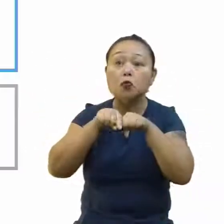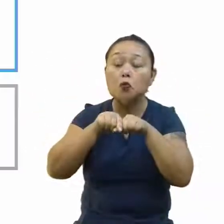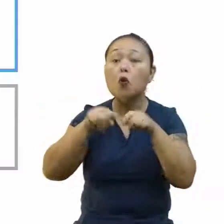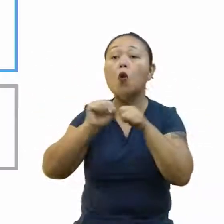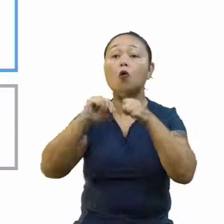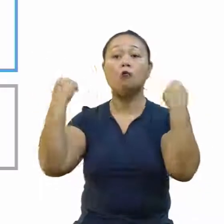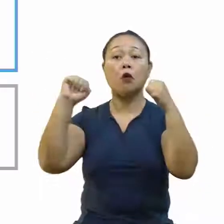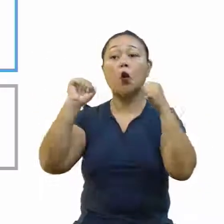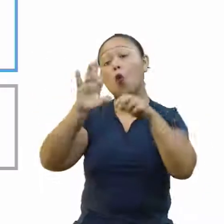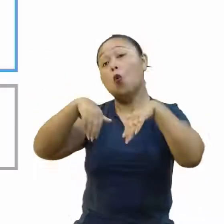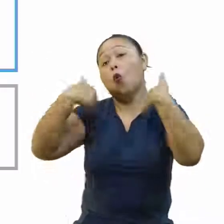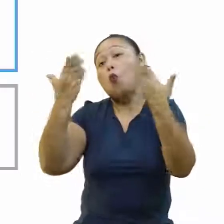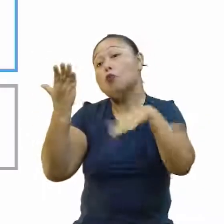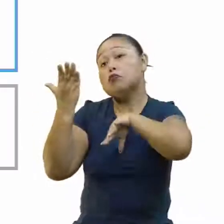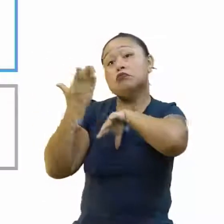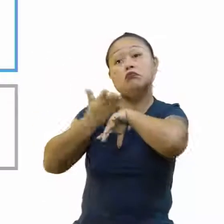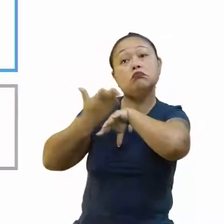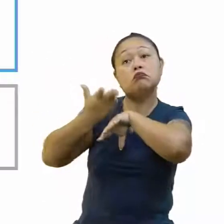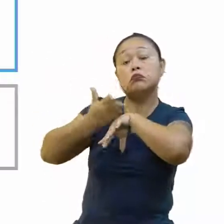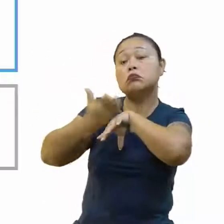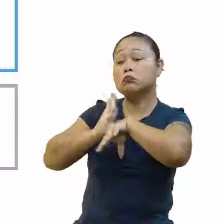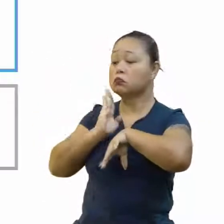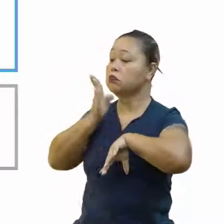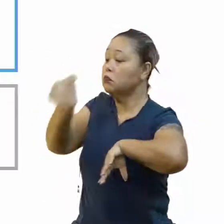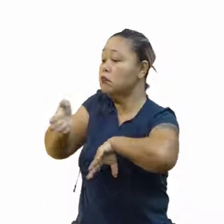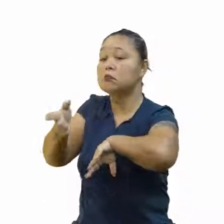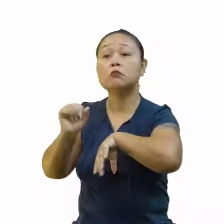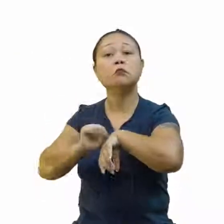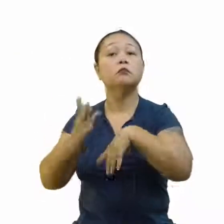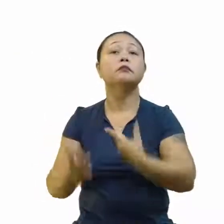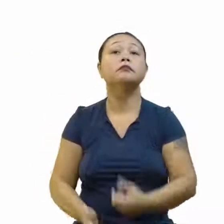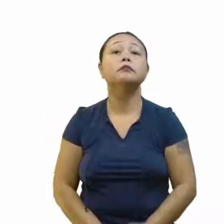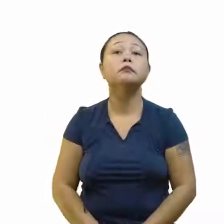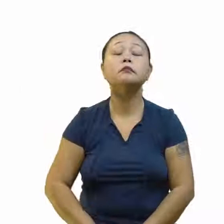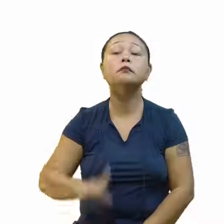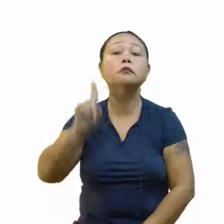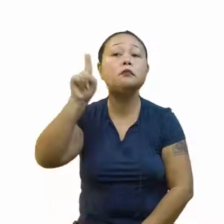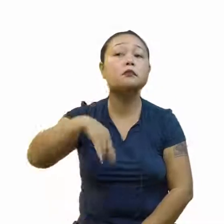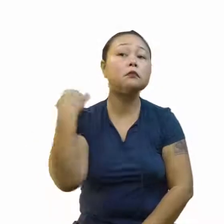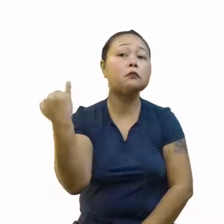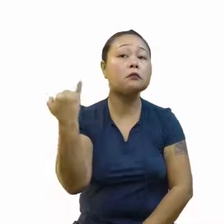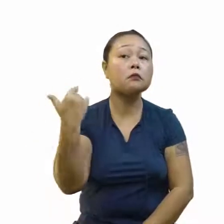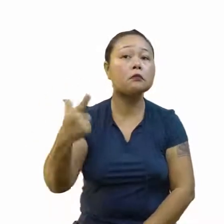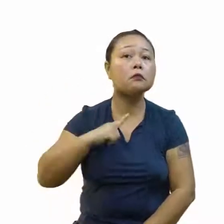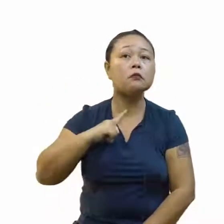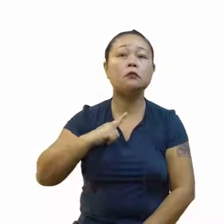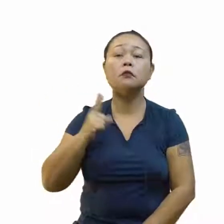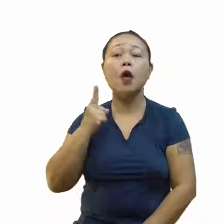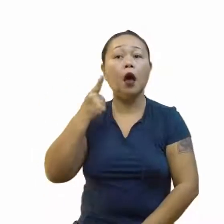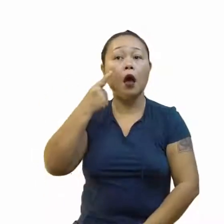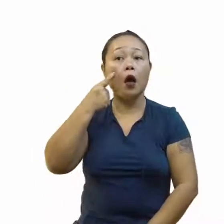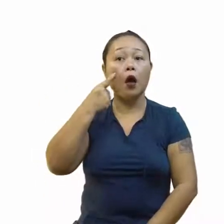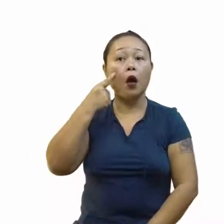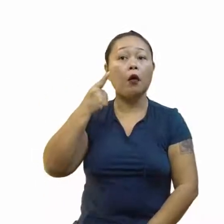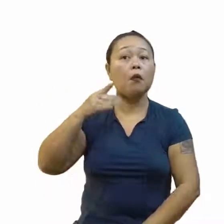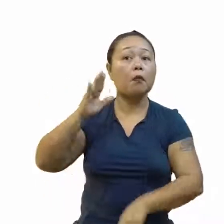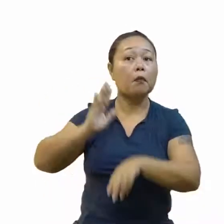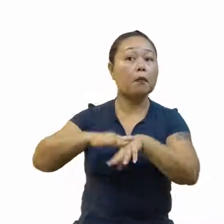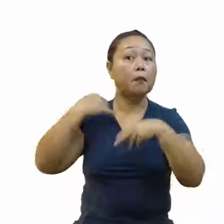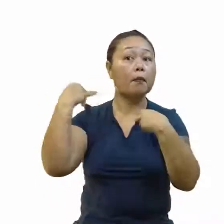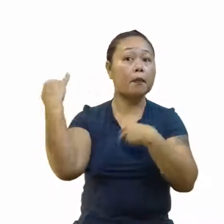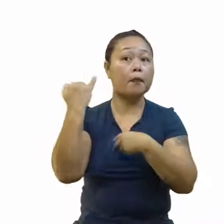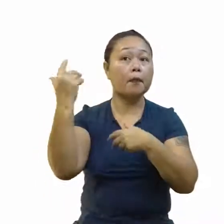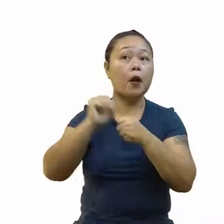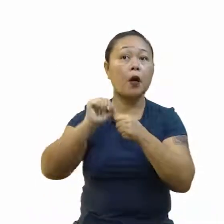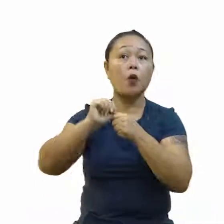funcional, eu posso trabalhar os exercícios de força. O que é importante a gente destacar? Os cuidados